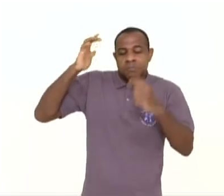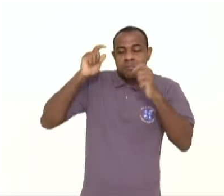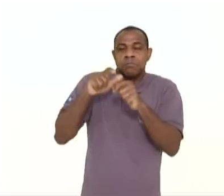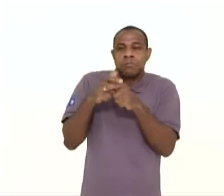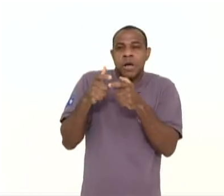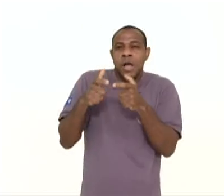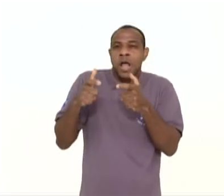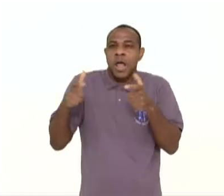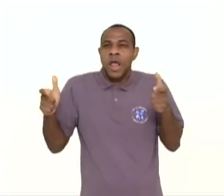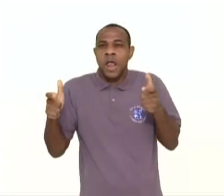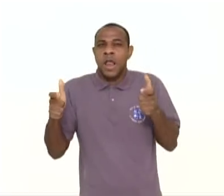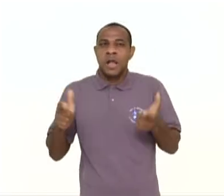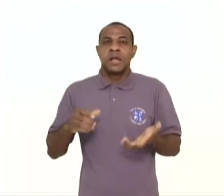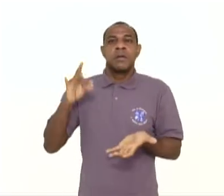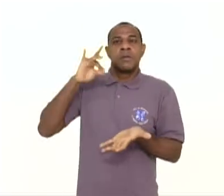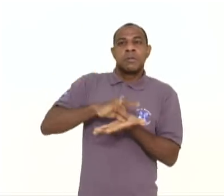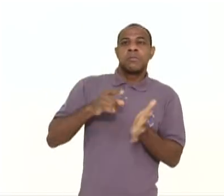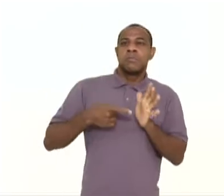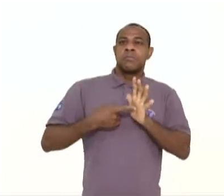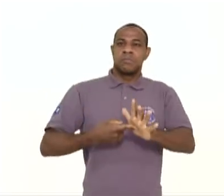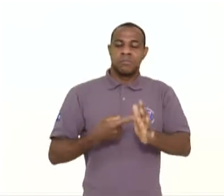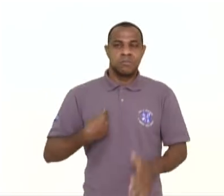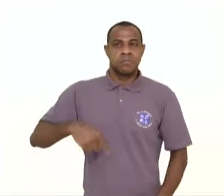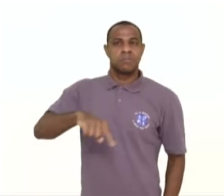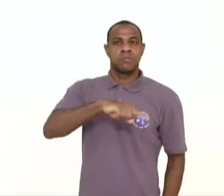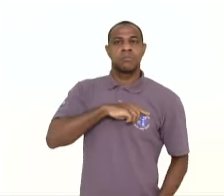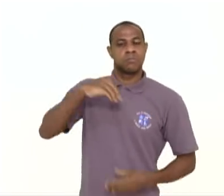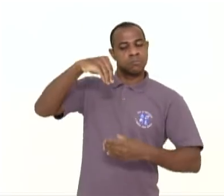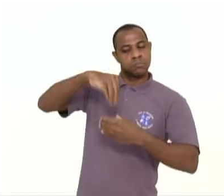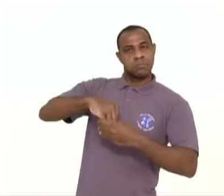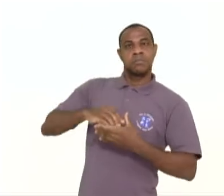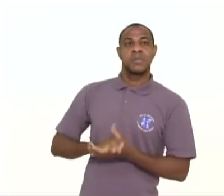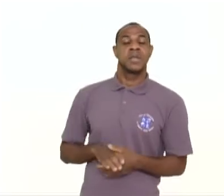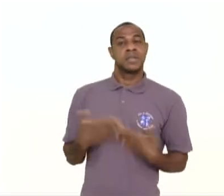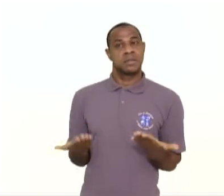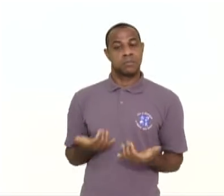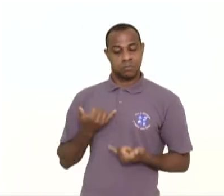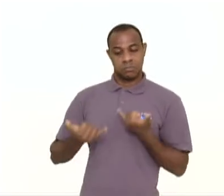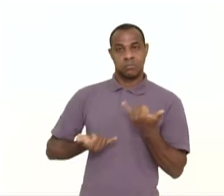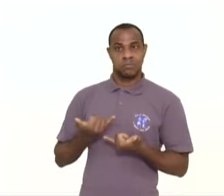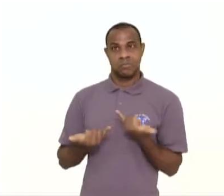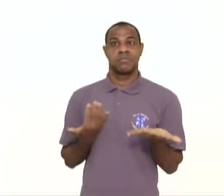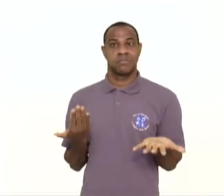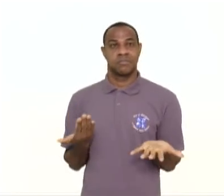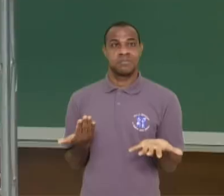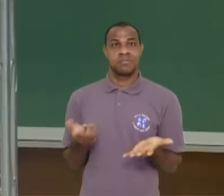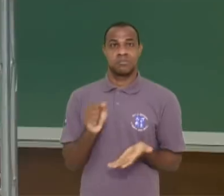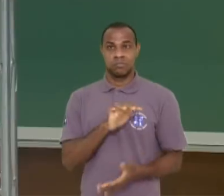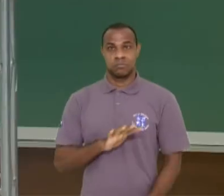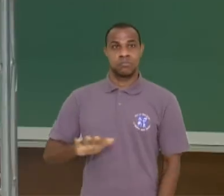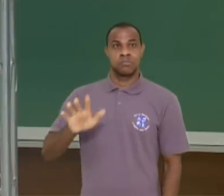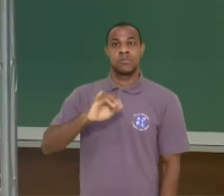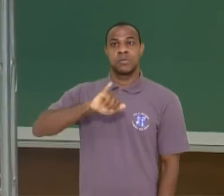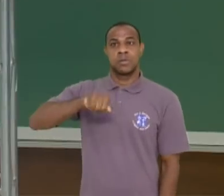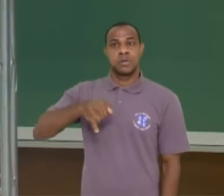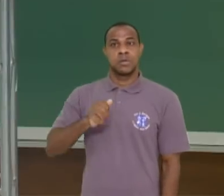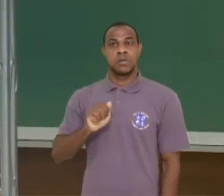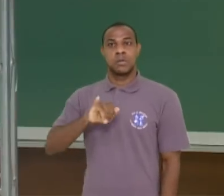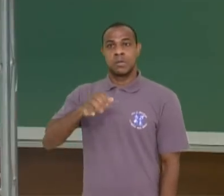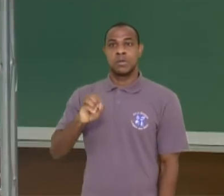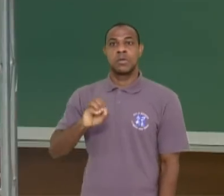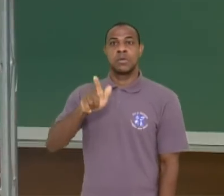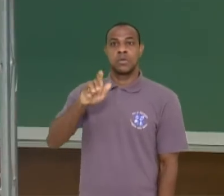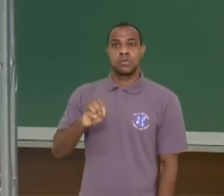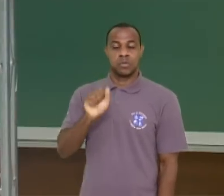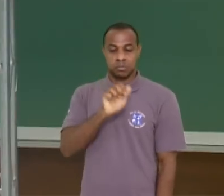à realidade a qual fazemos parte, né? Então, o jogo, no contexto geral, ali também o jogo da imitação entra